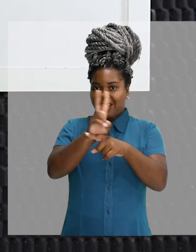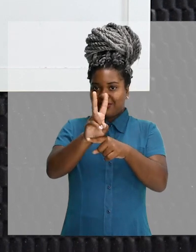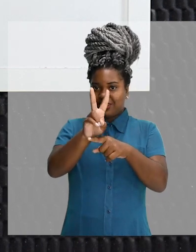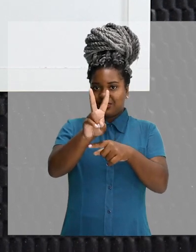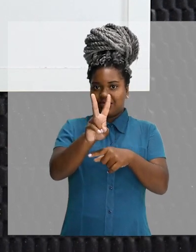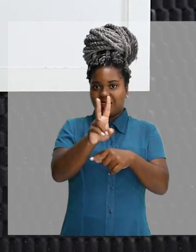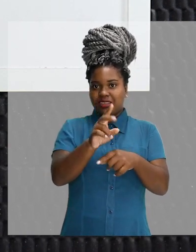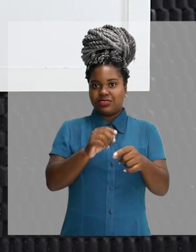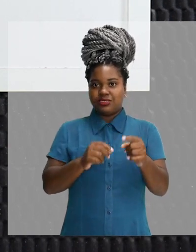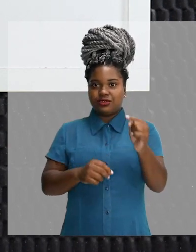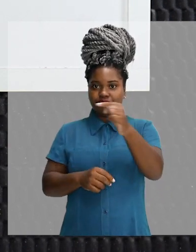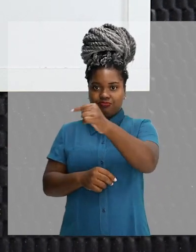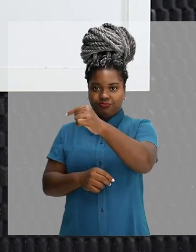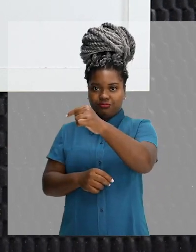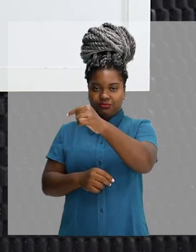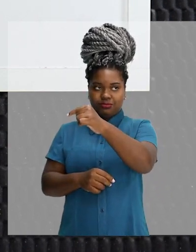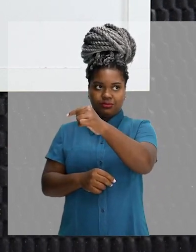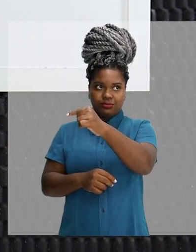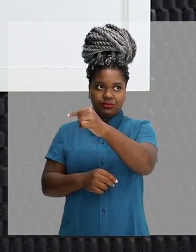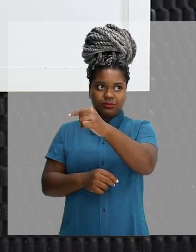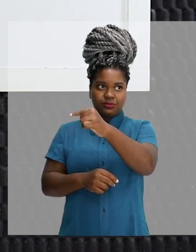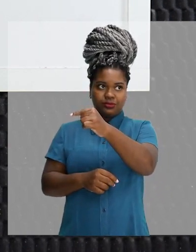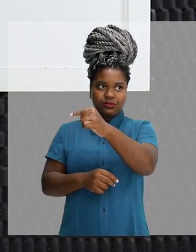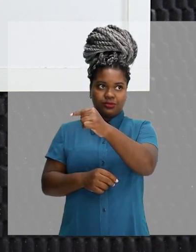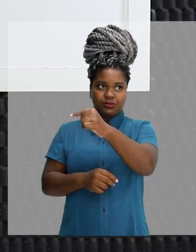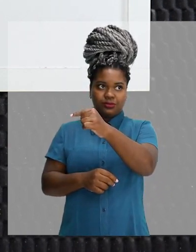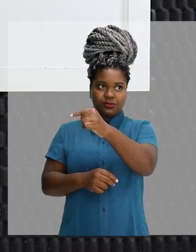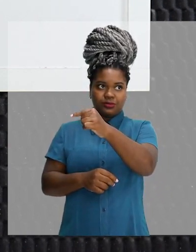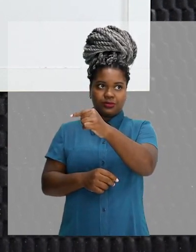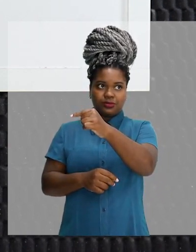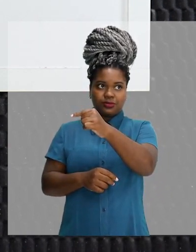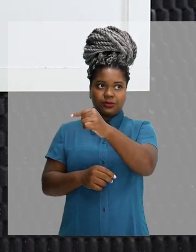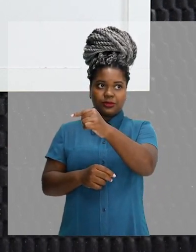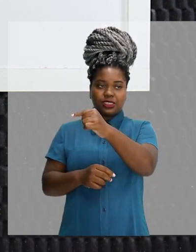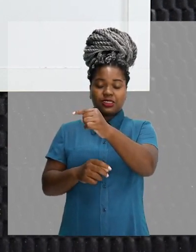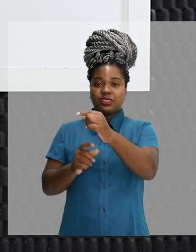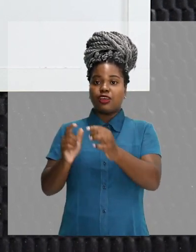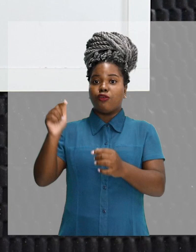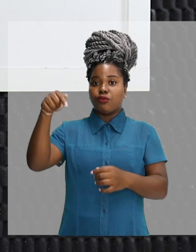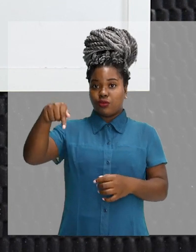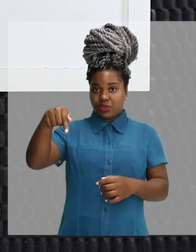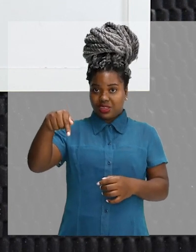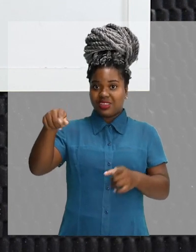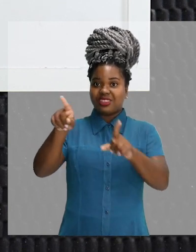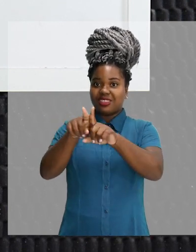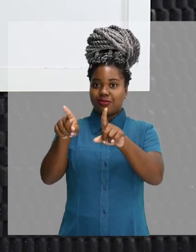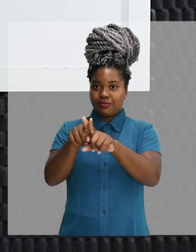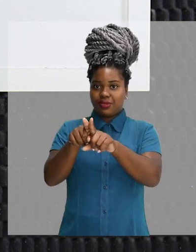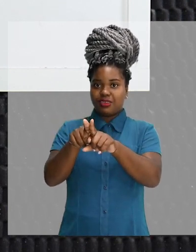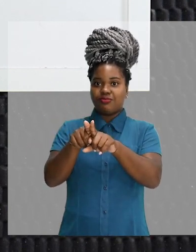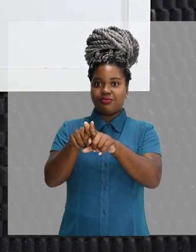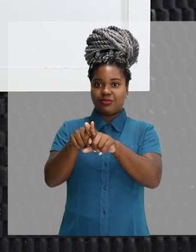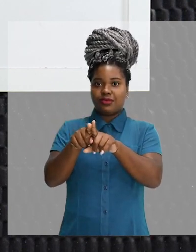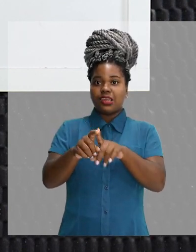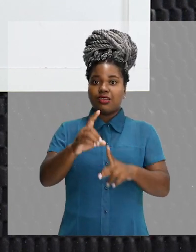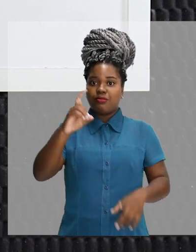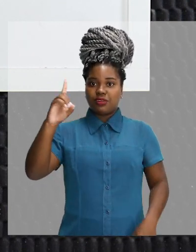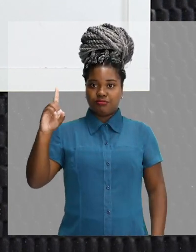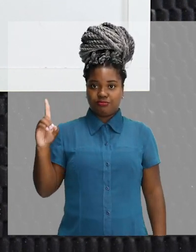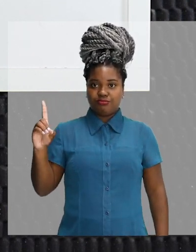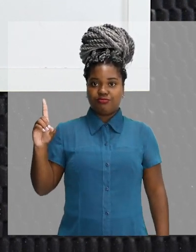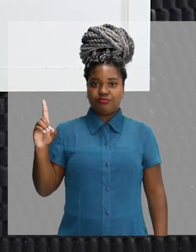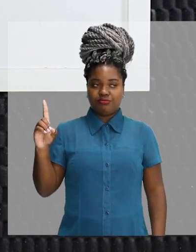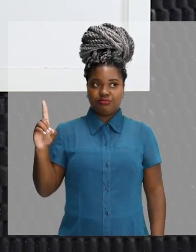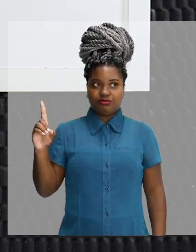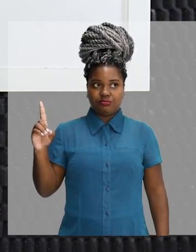para a direita, então a quantidade de movimento também aponta para a direita, certo? Então, nós